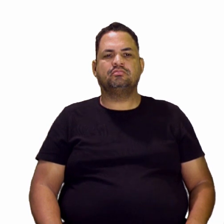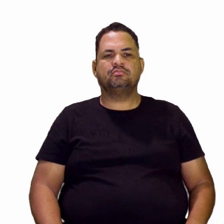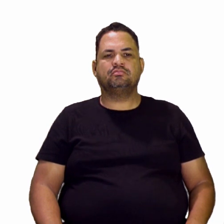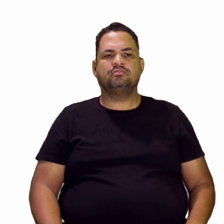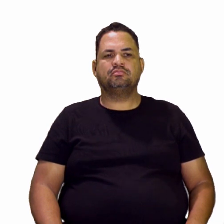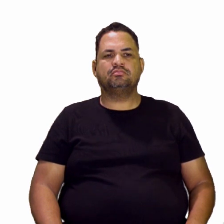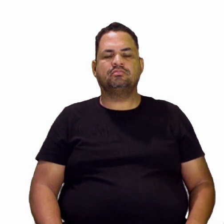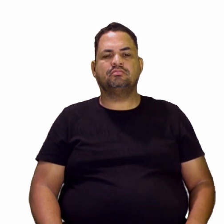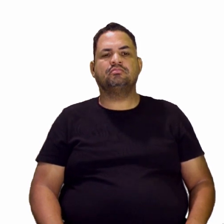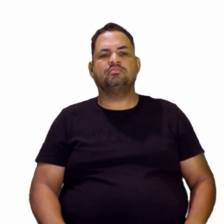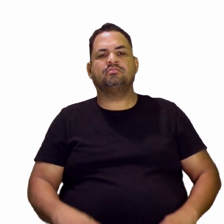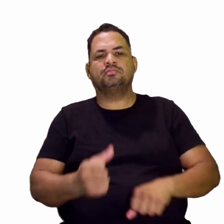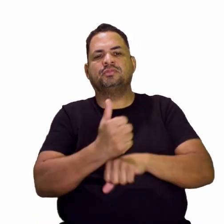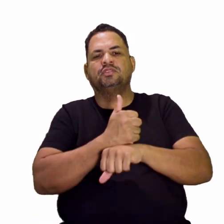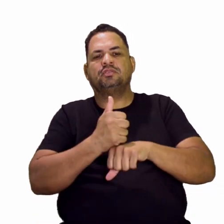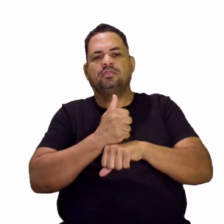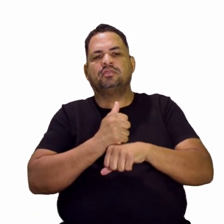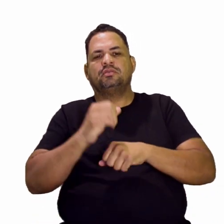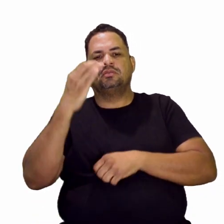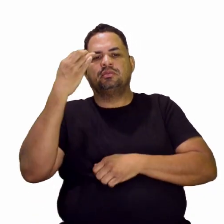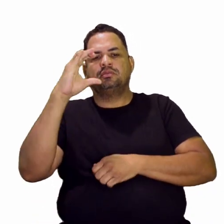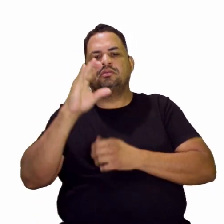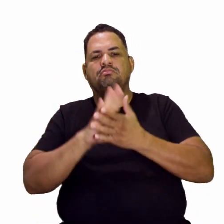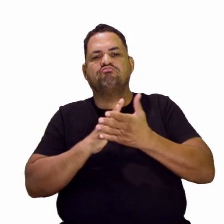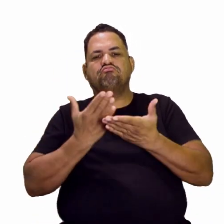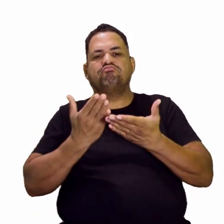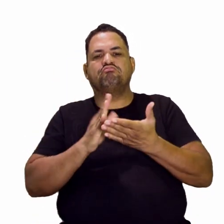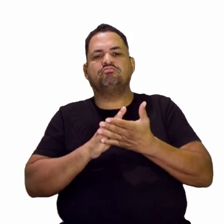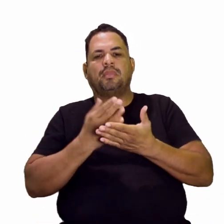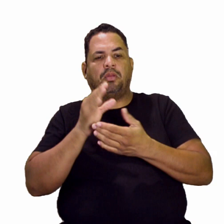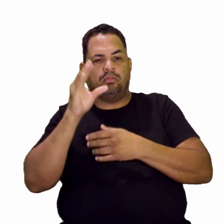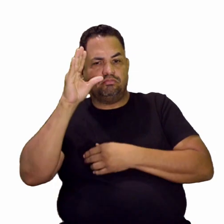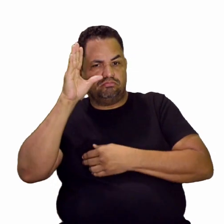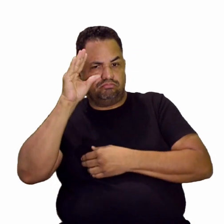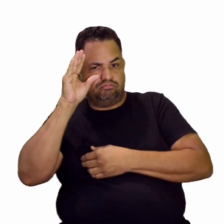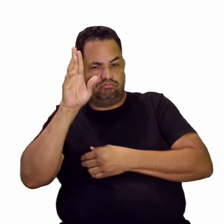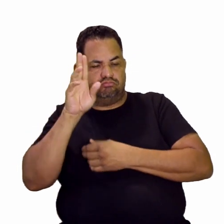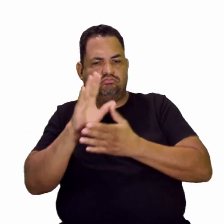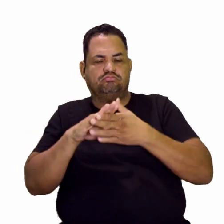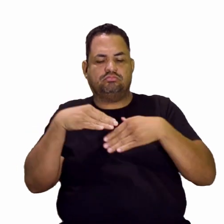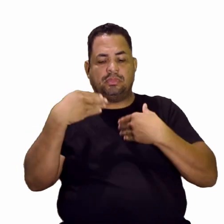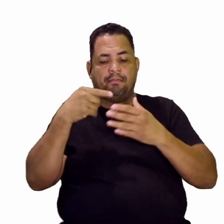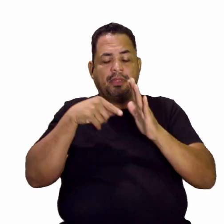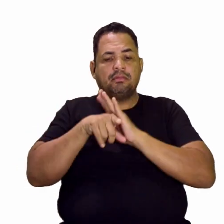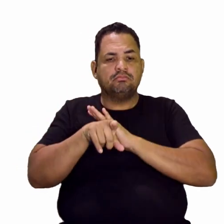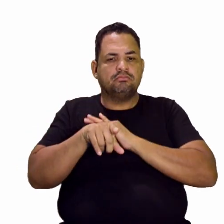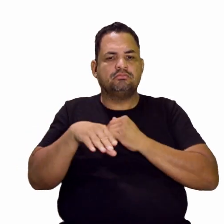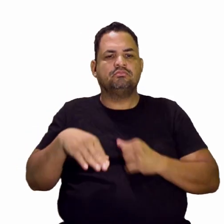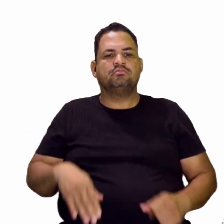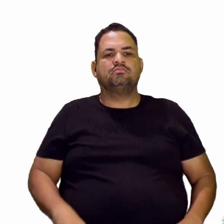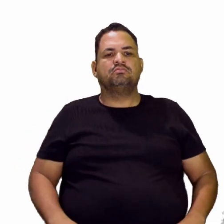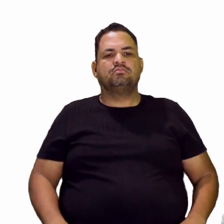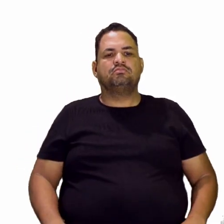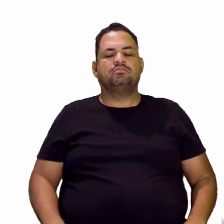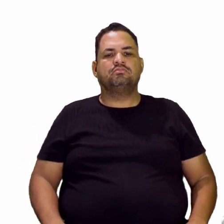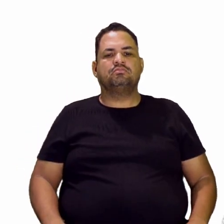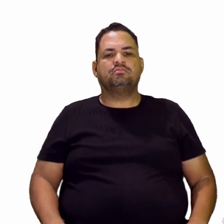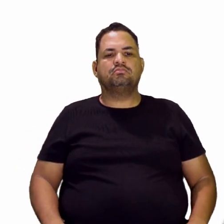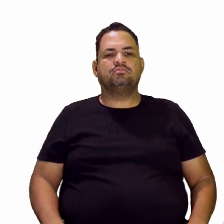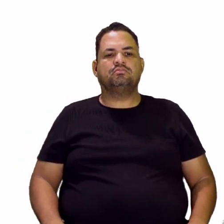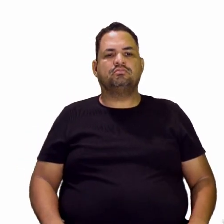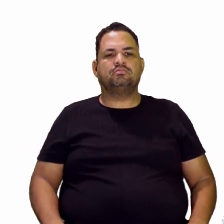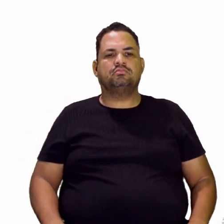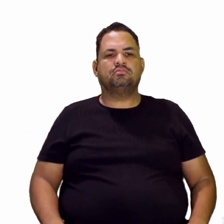Observação. O cientista é levado pela curiosidade. Ó, o lance da pergunta, né? A observação vai gerar